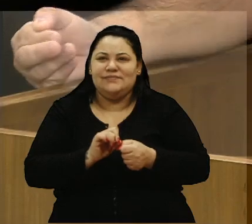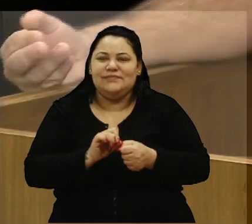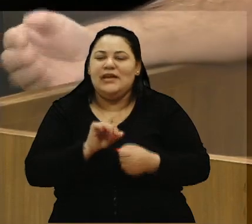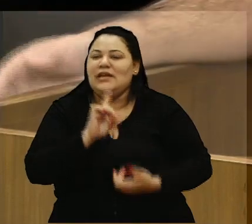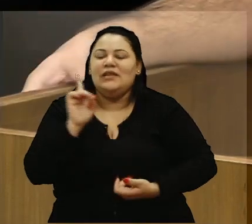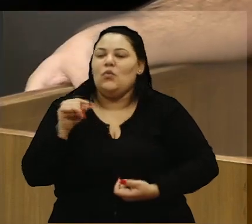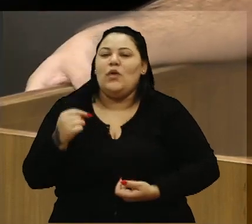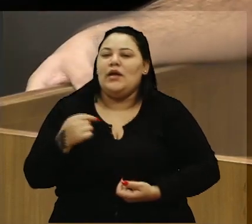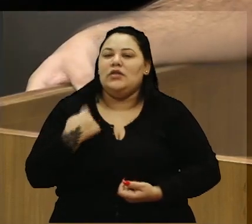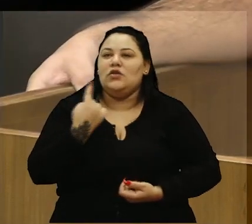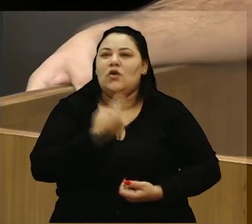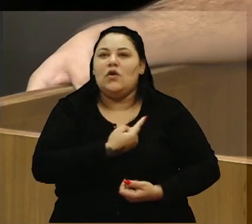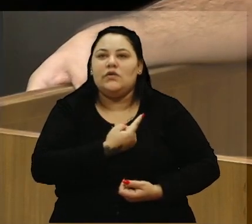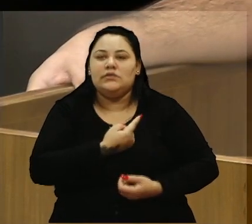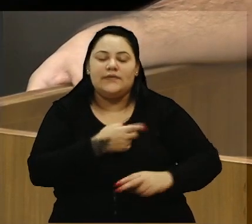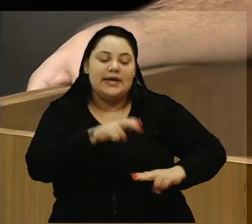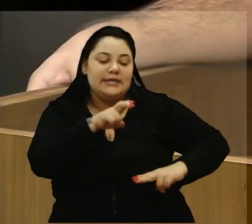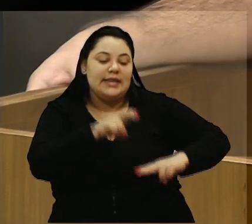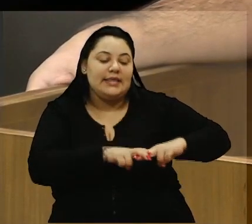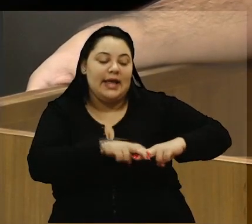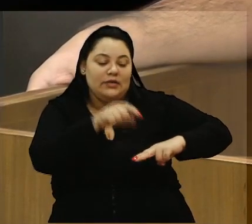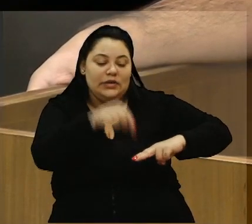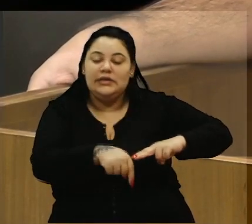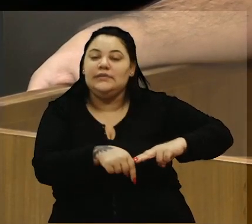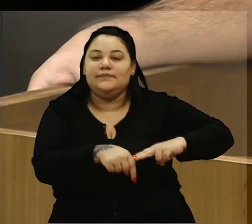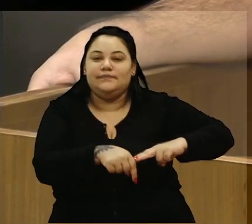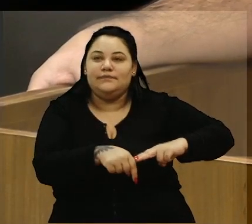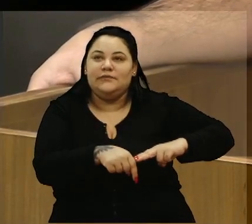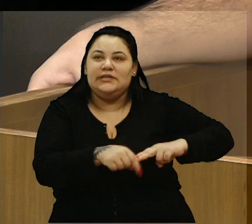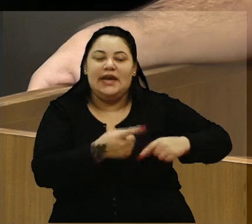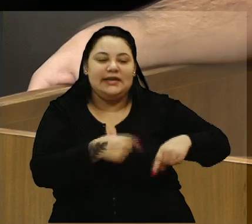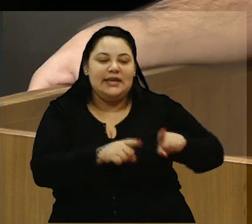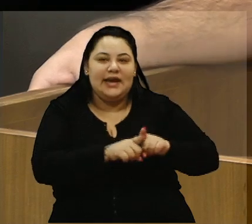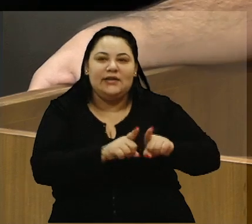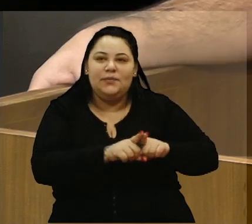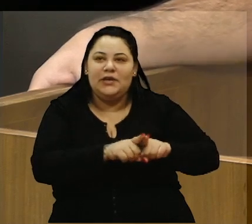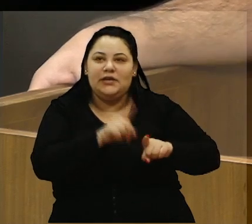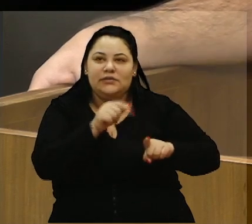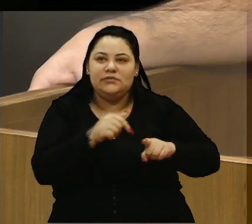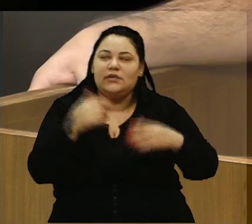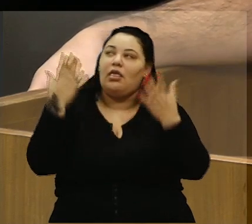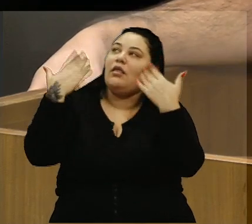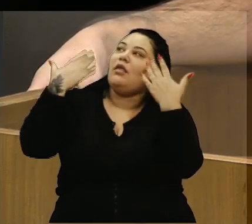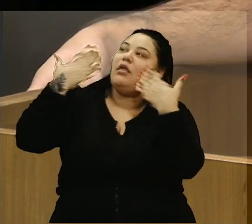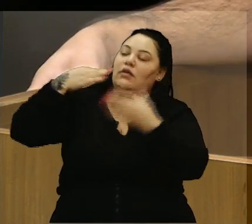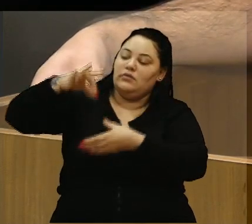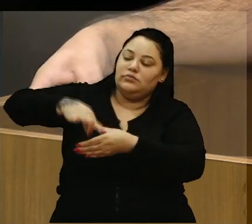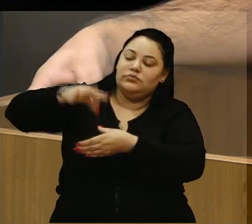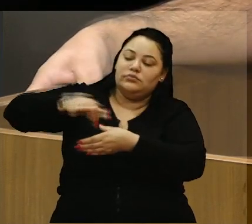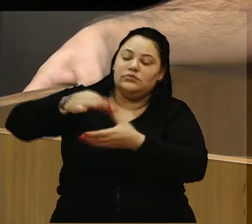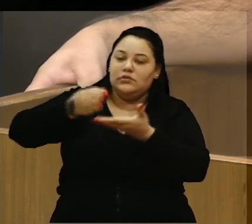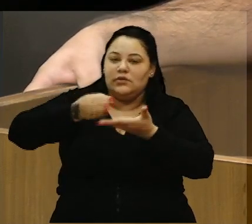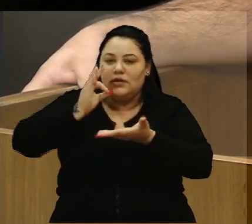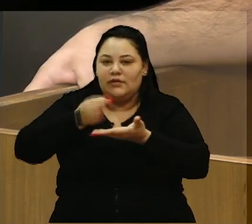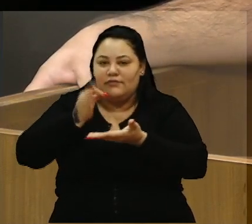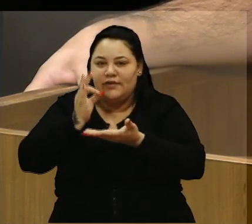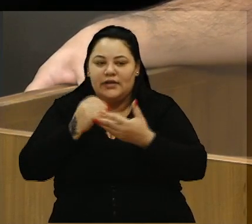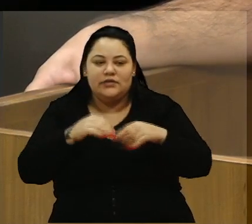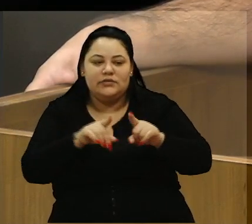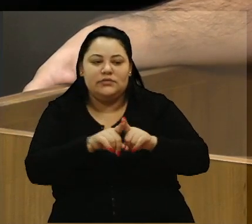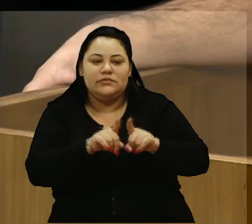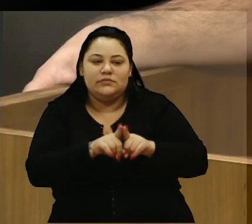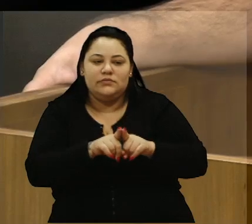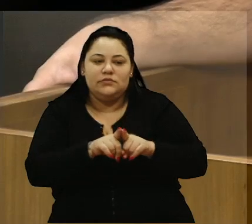gente ficar sentado aqui, presidente, no ar-condicionado, tomando chazinho e café, que a gente vai aprender alguma